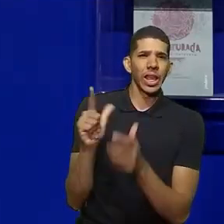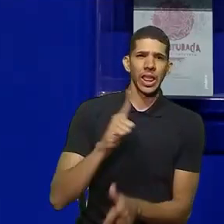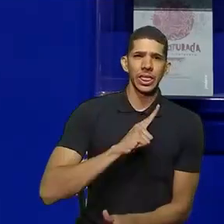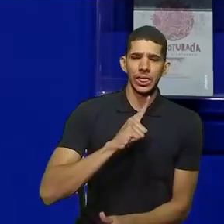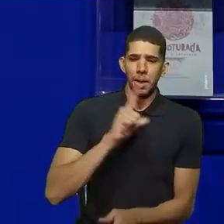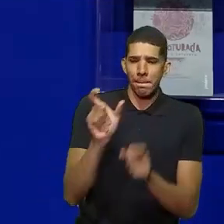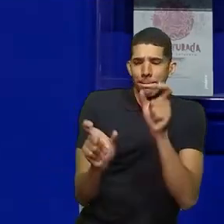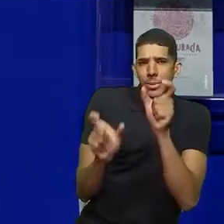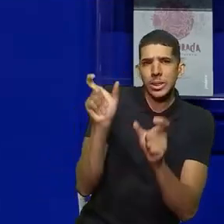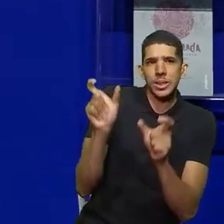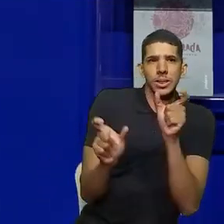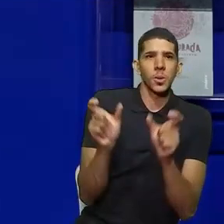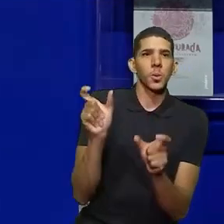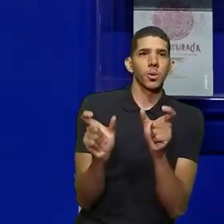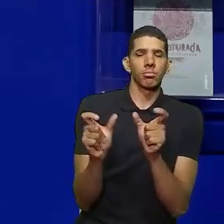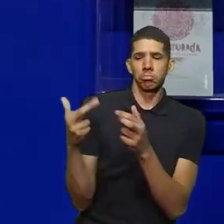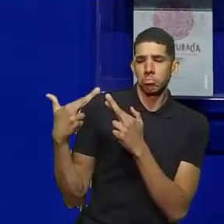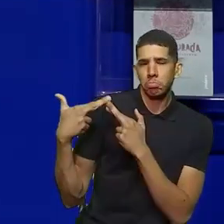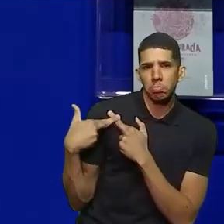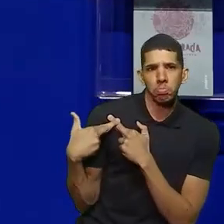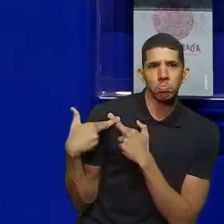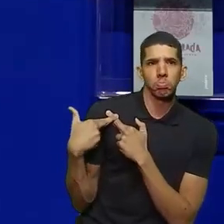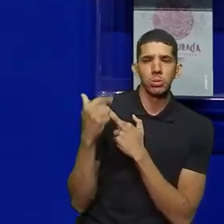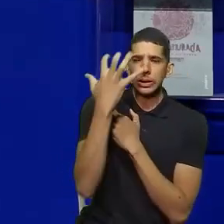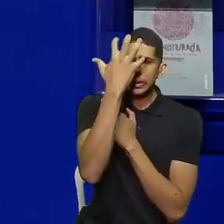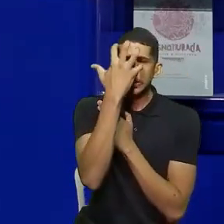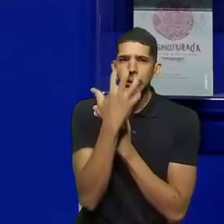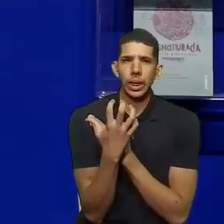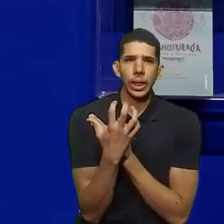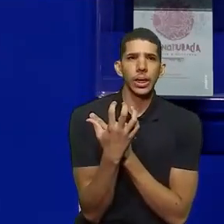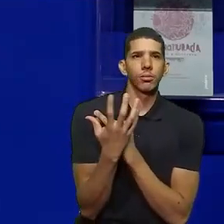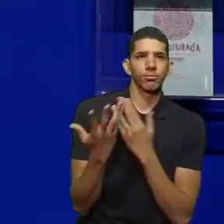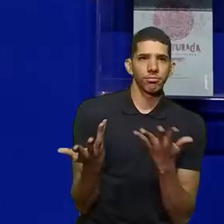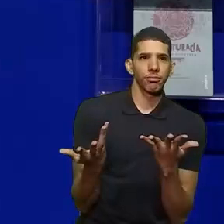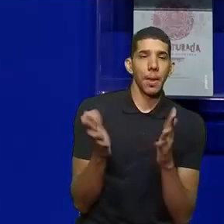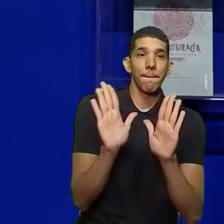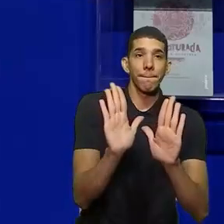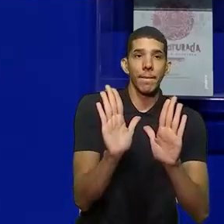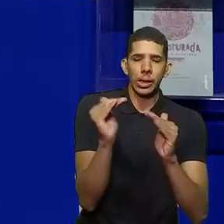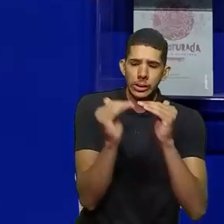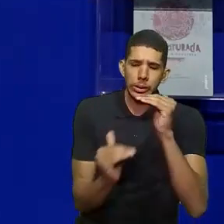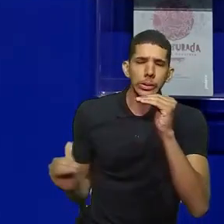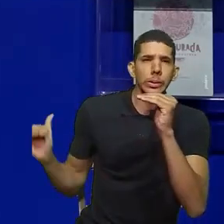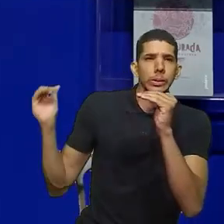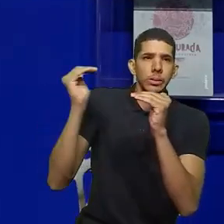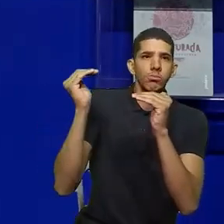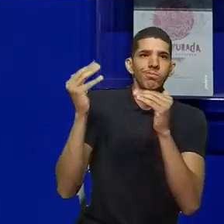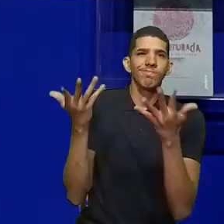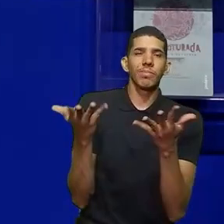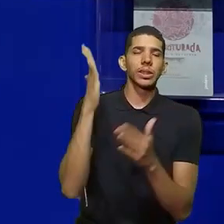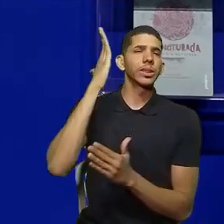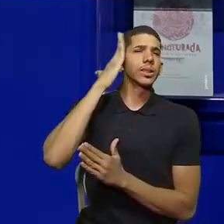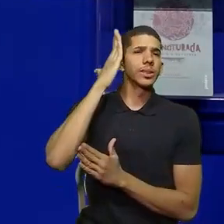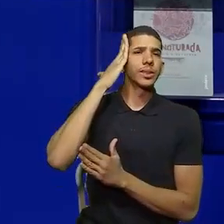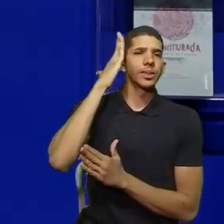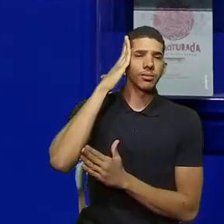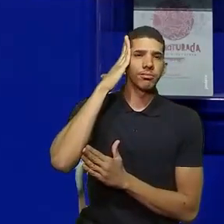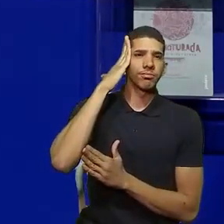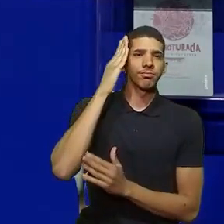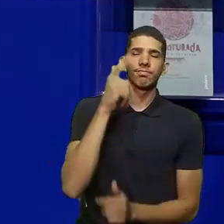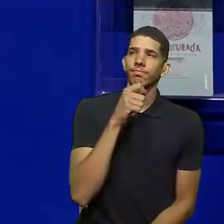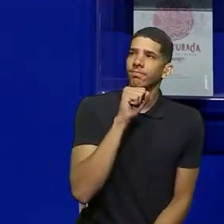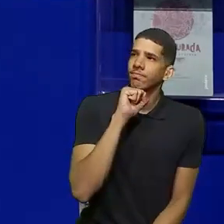pessoas comprometidas em espaço de poder. E aí a gente já